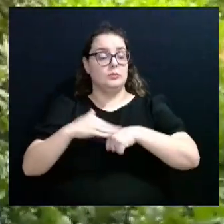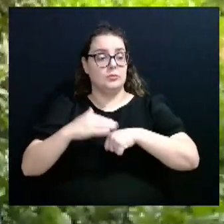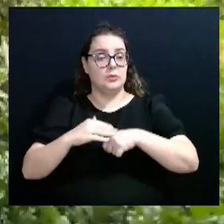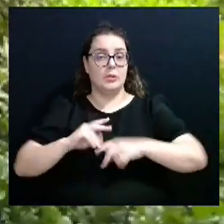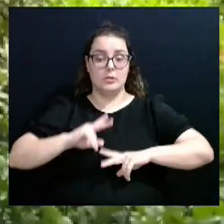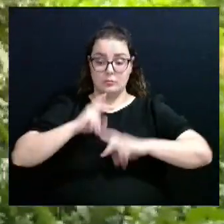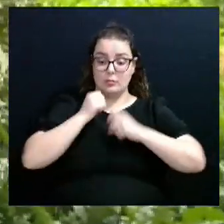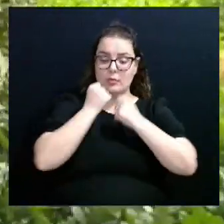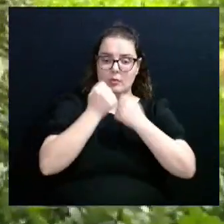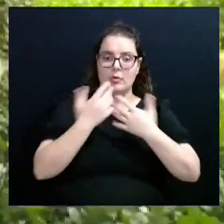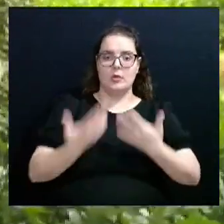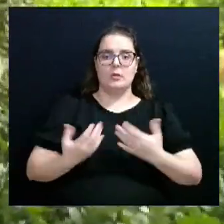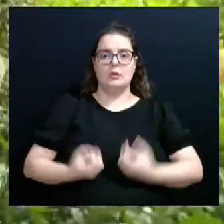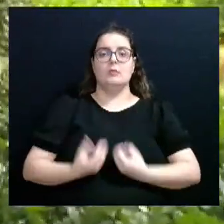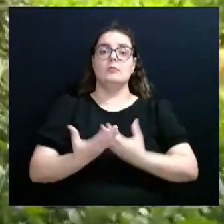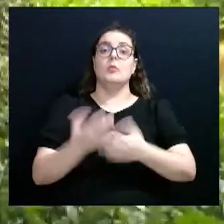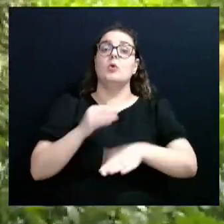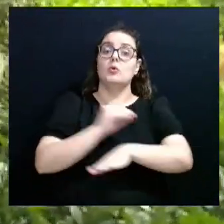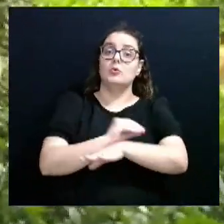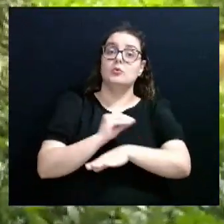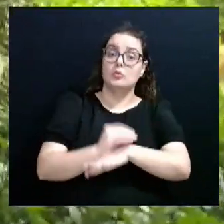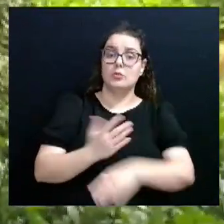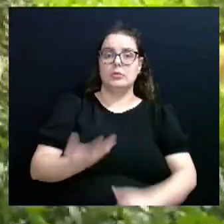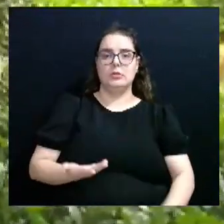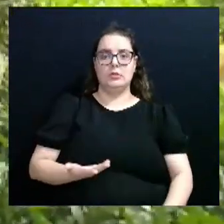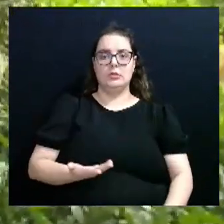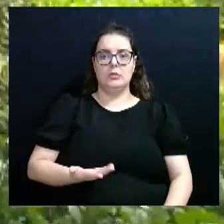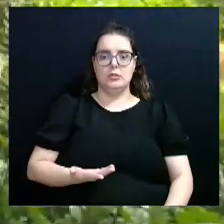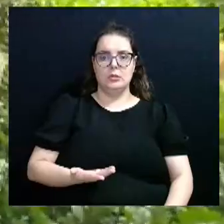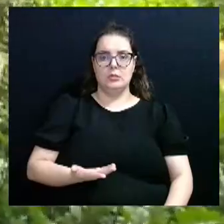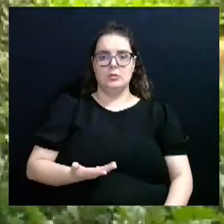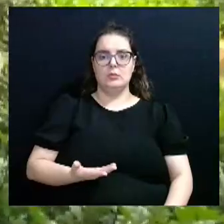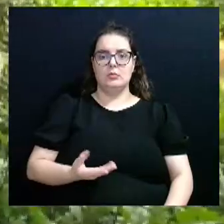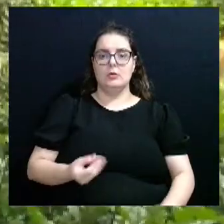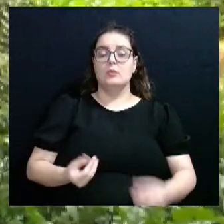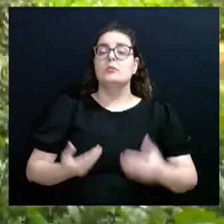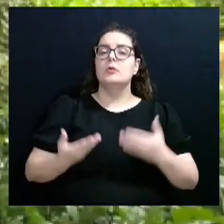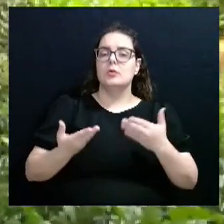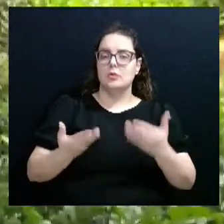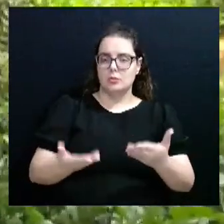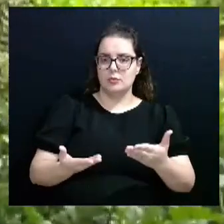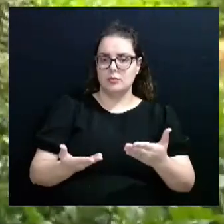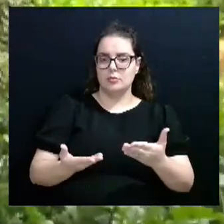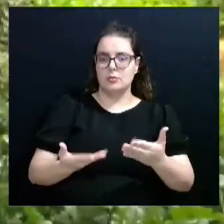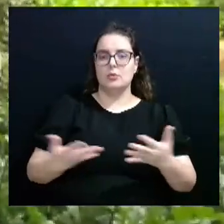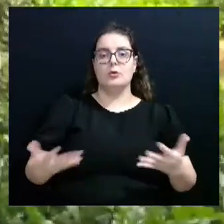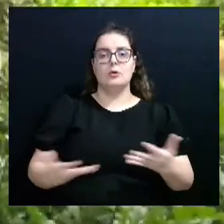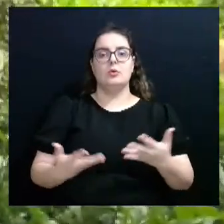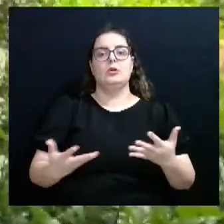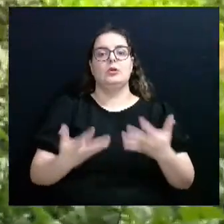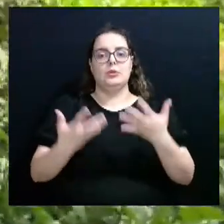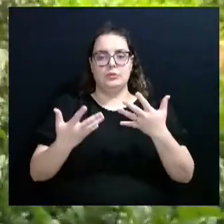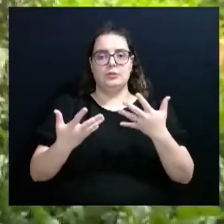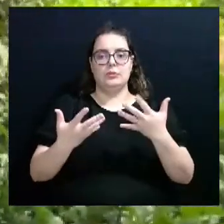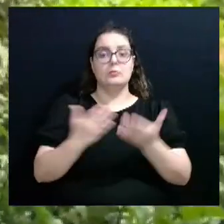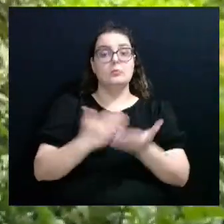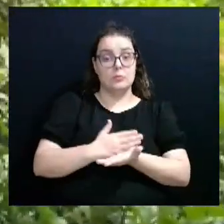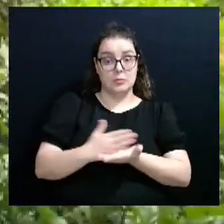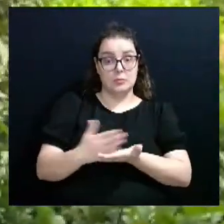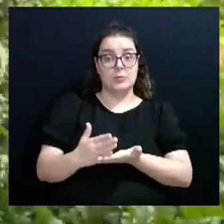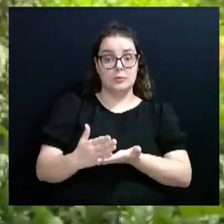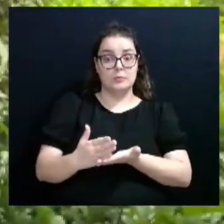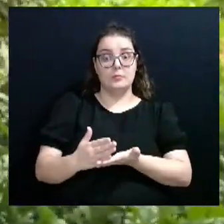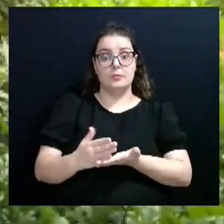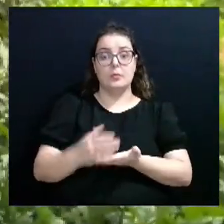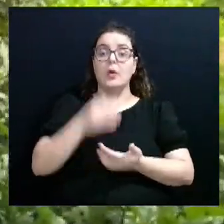manifestação do cuidado, né, feminino, ele vai se dar com o estímulo, inicialmente, a esse homem